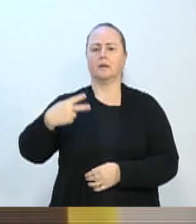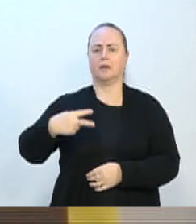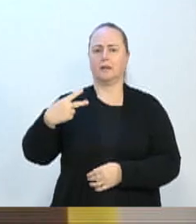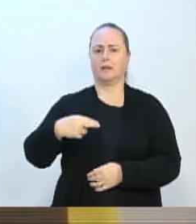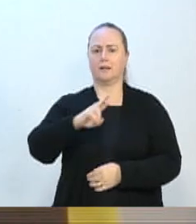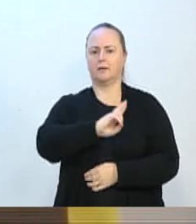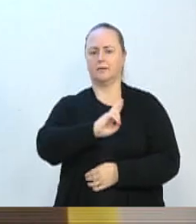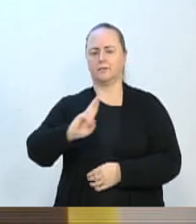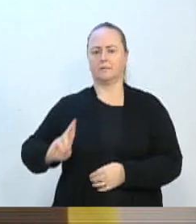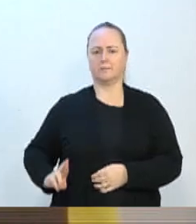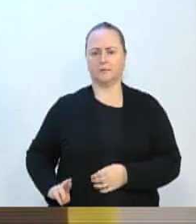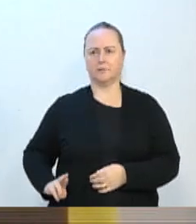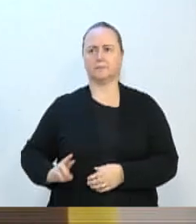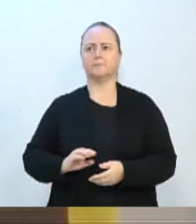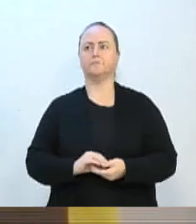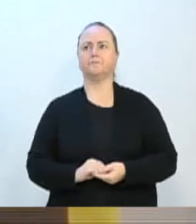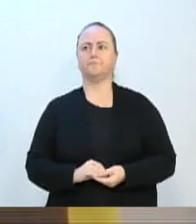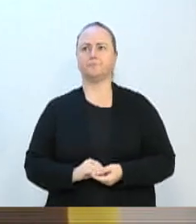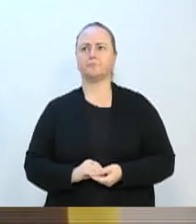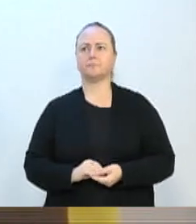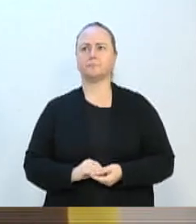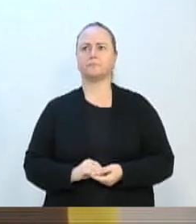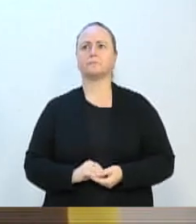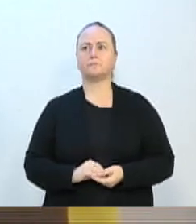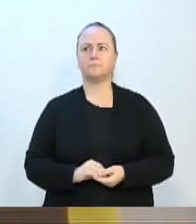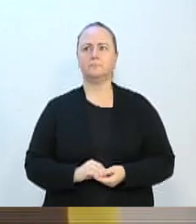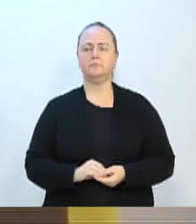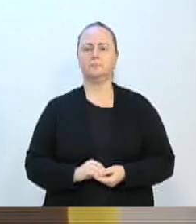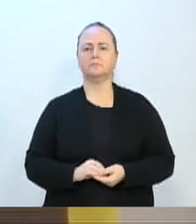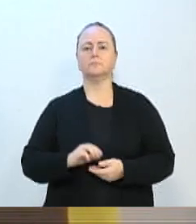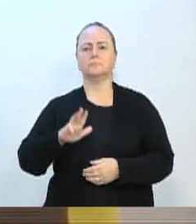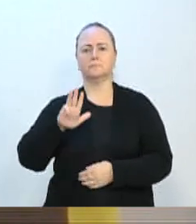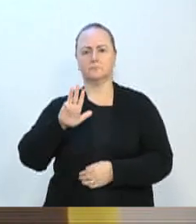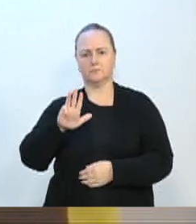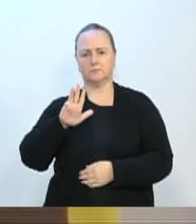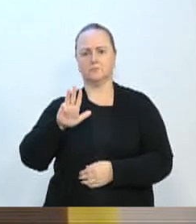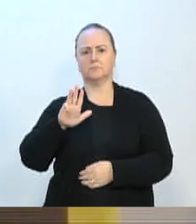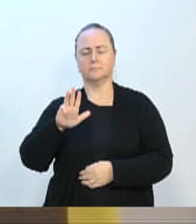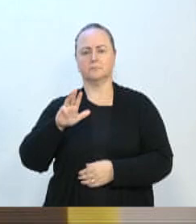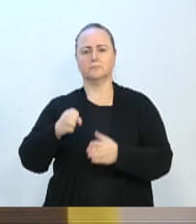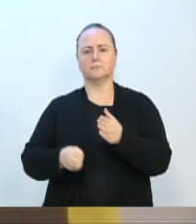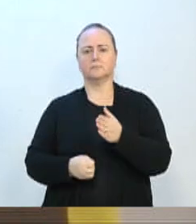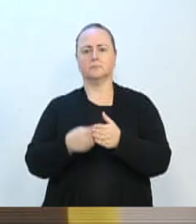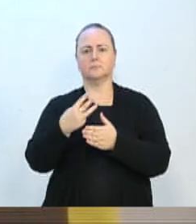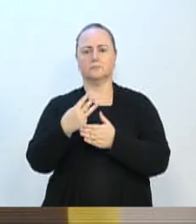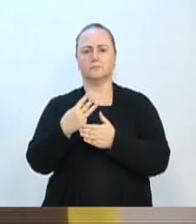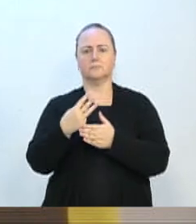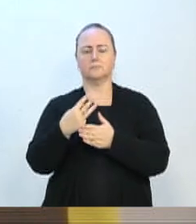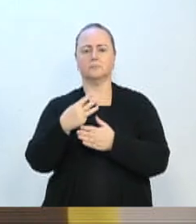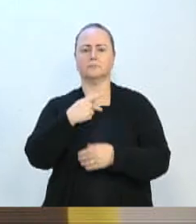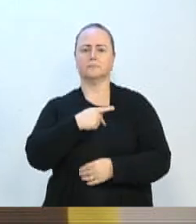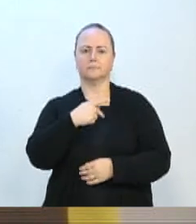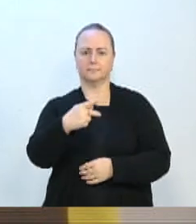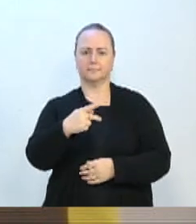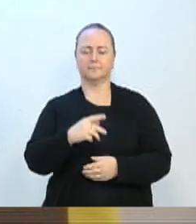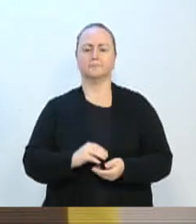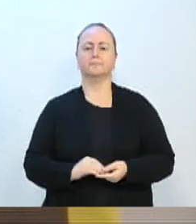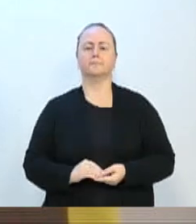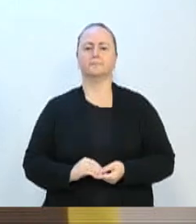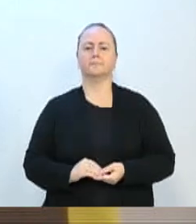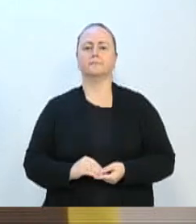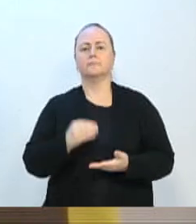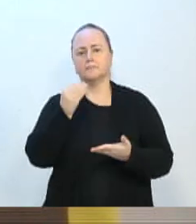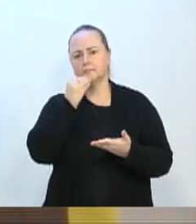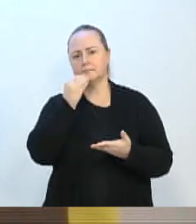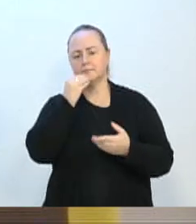república e o resultado todo sabem Lula foi eleito pela terceira vez Presidente obviamente como sempre ocorre pós